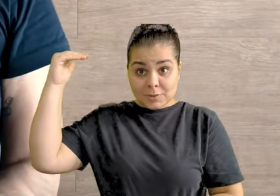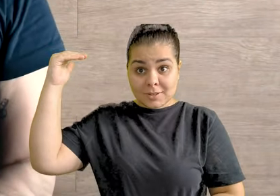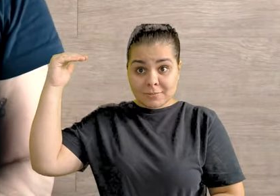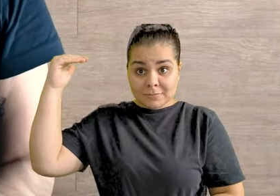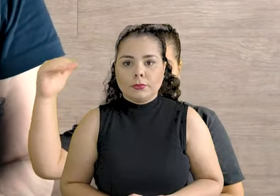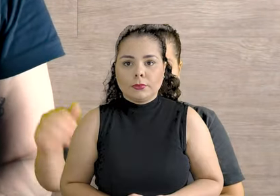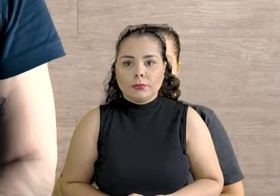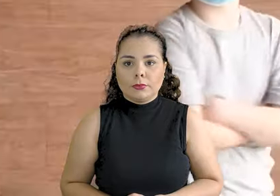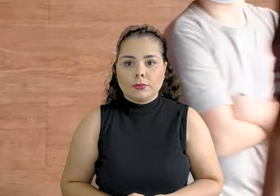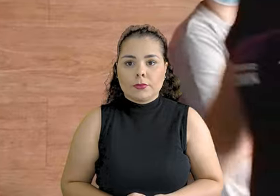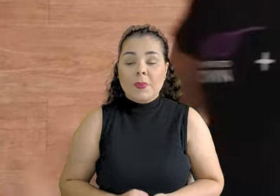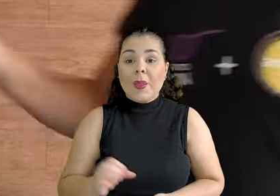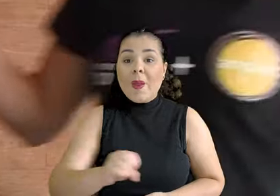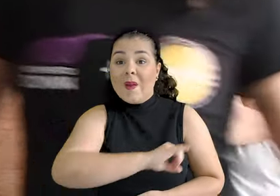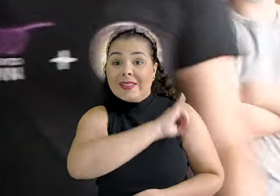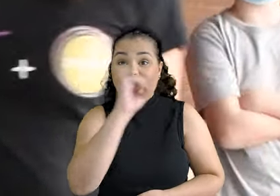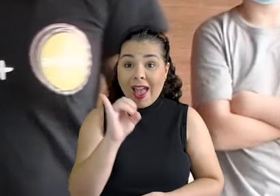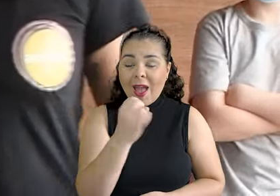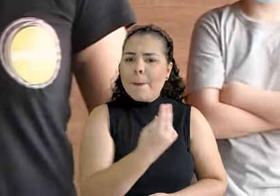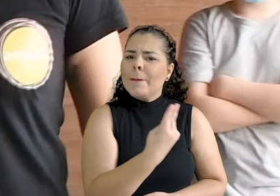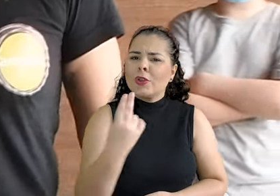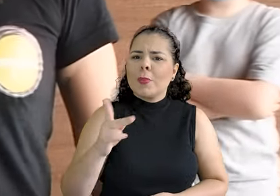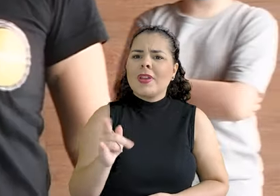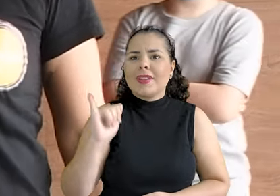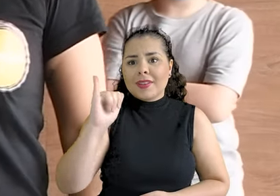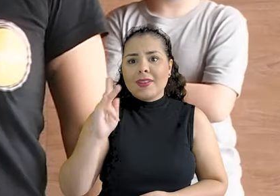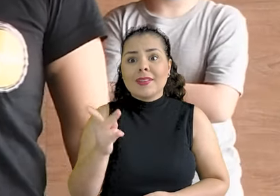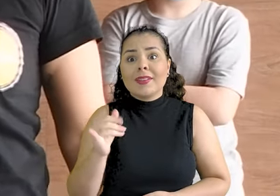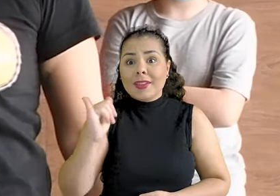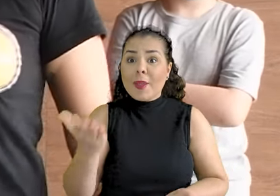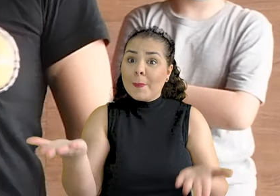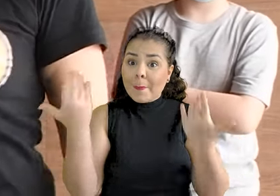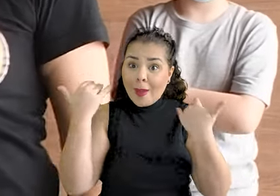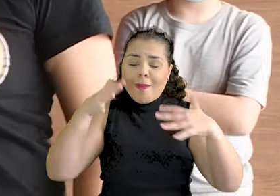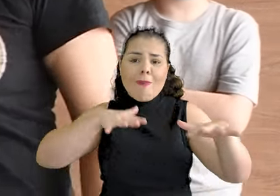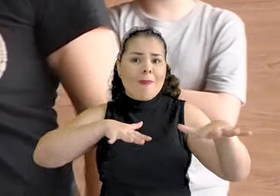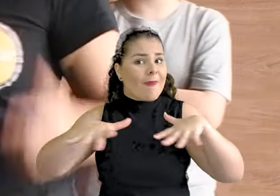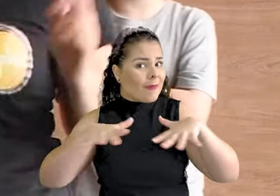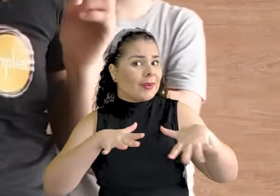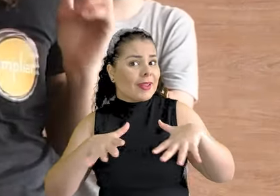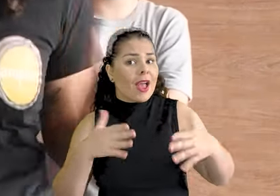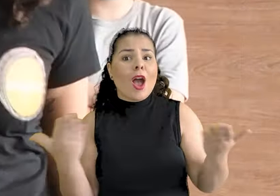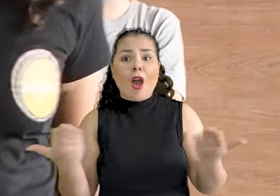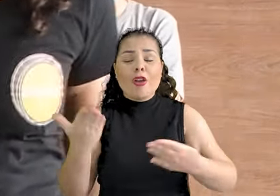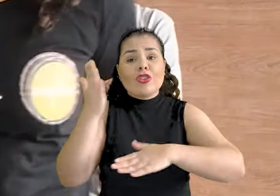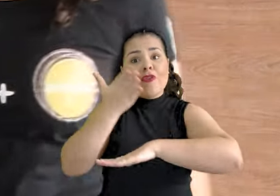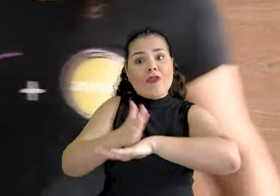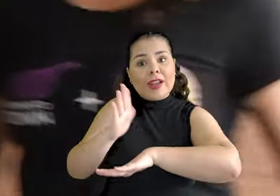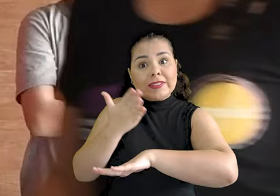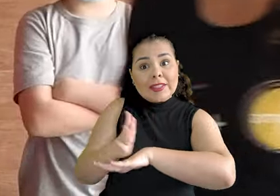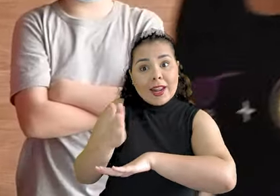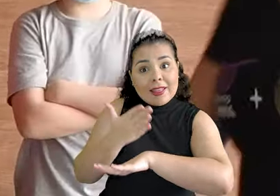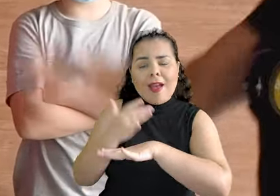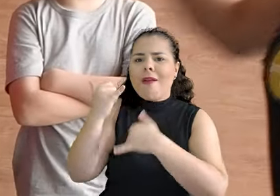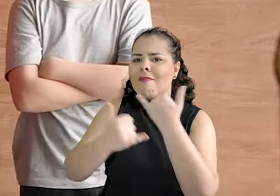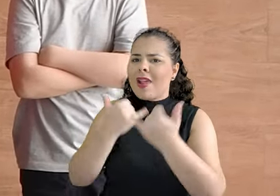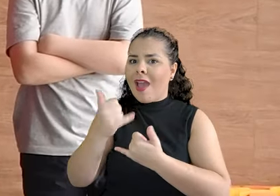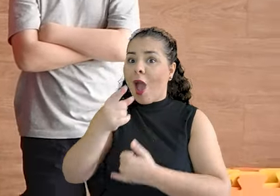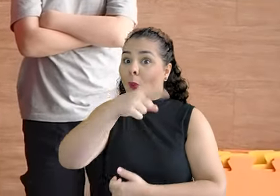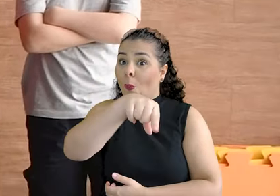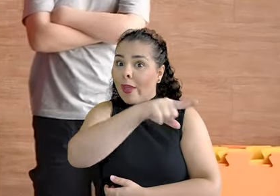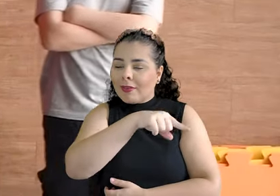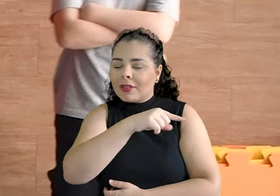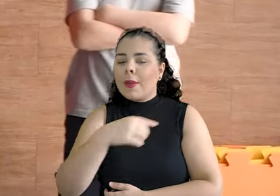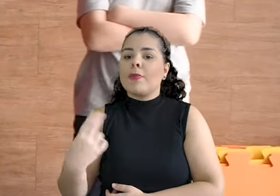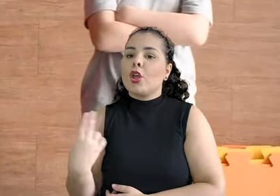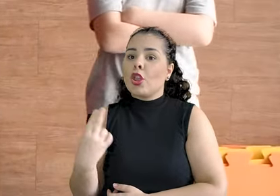a vida adulta? Olá, eu sou a Kiki, bora ampliar movimento? Hoje a gente vai treinar um treino brincadeira com